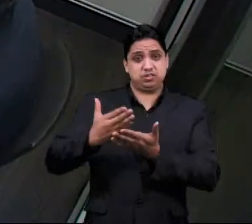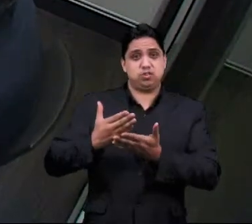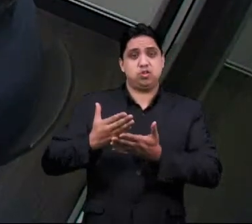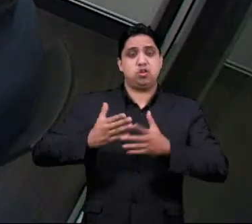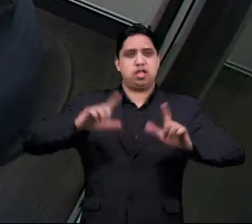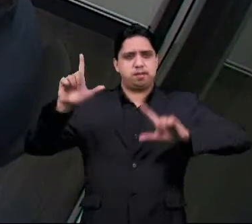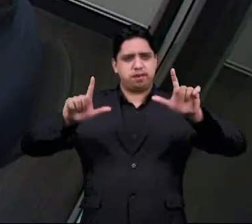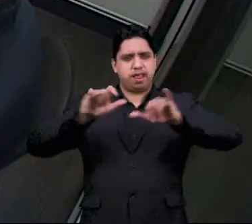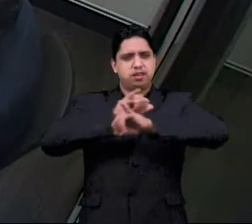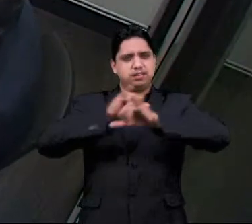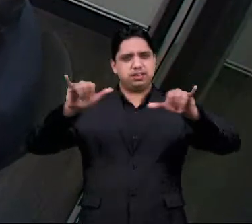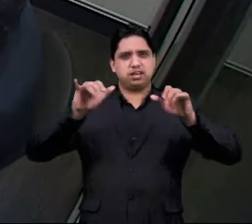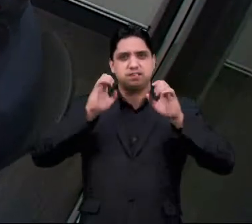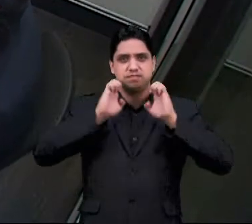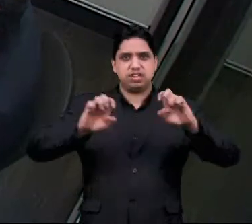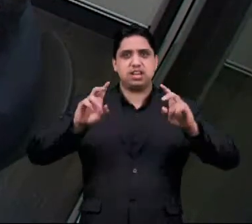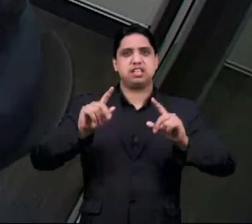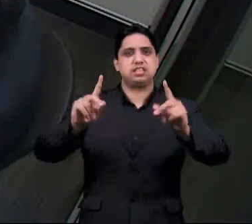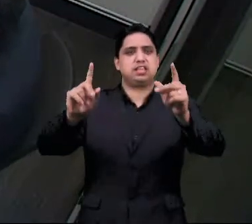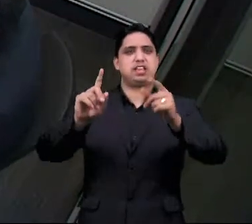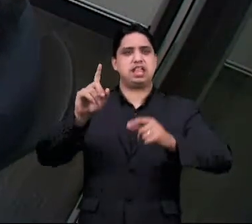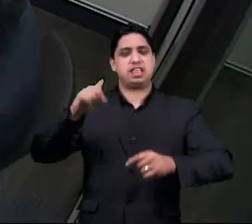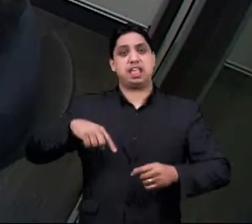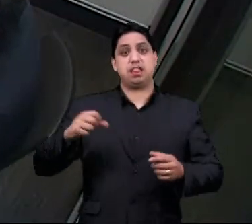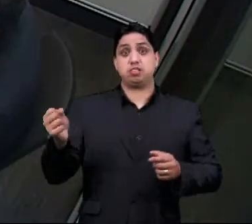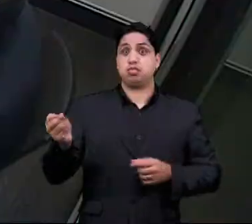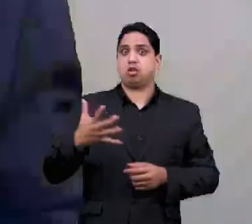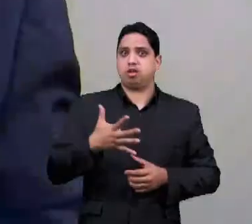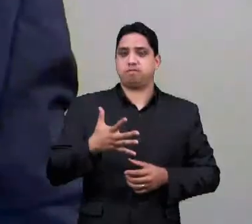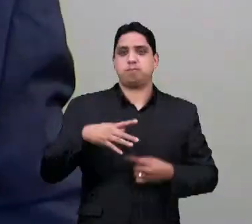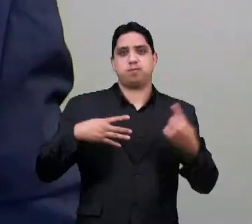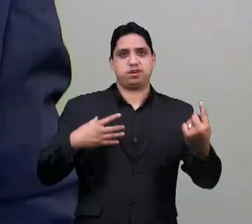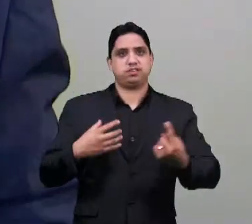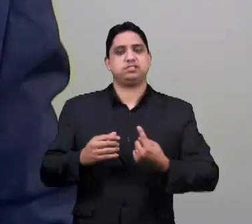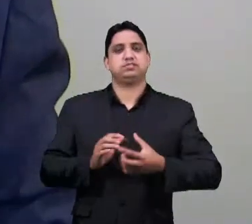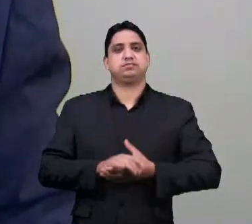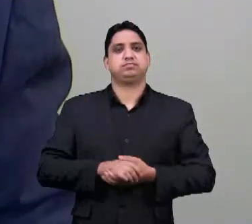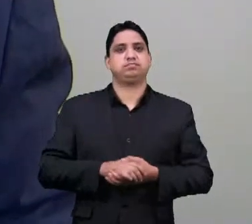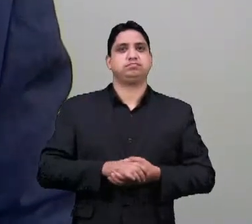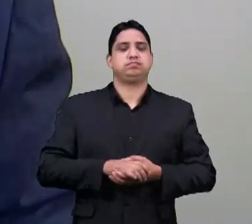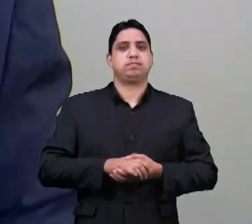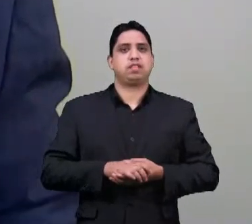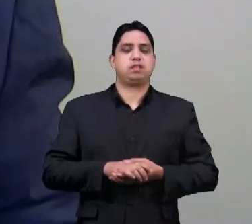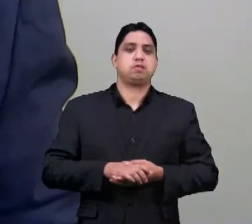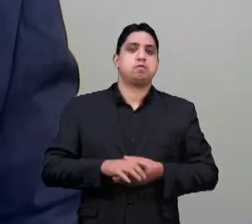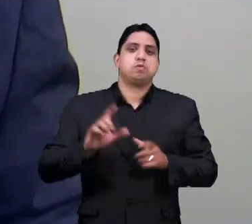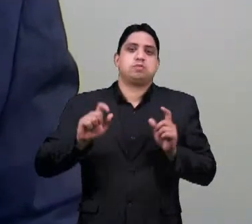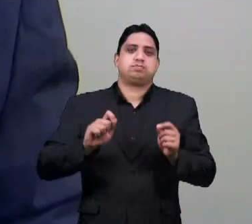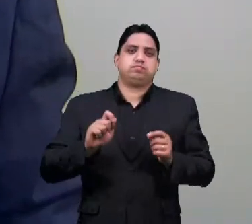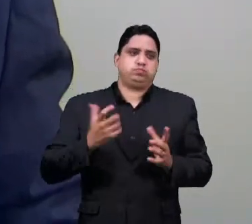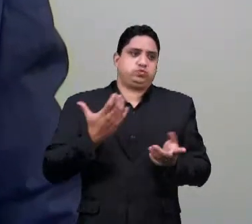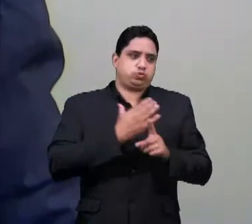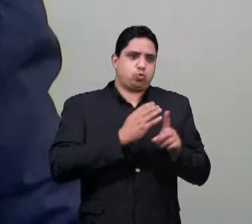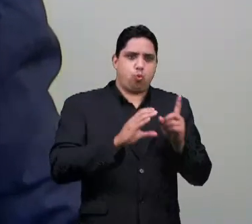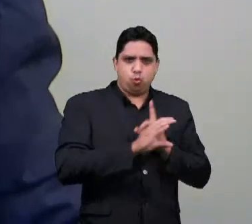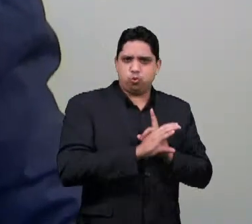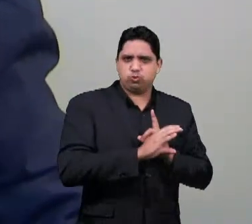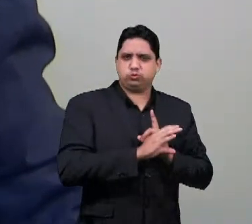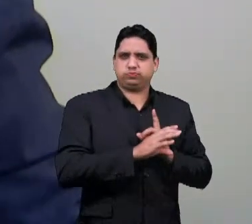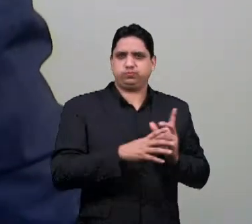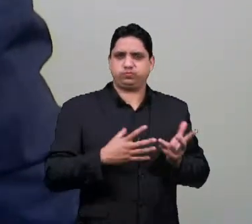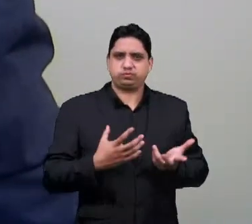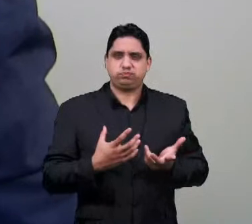Eterno, que é uma coisa absolutamente nova para nós. É uma coisa você cultuar. O que